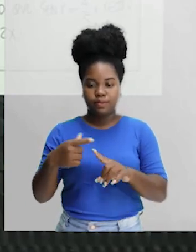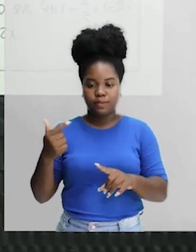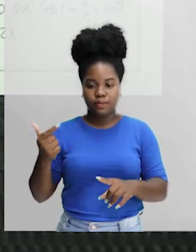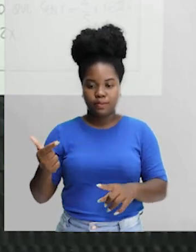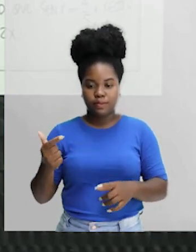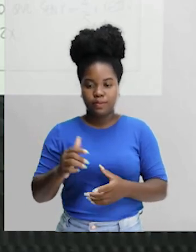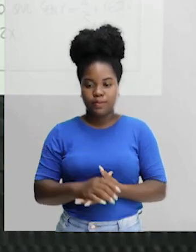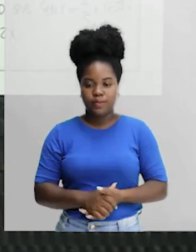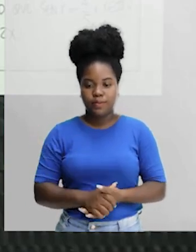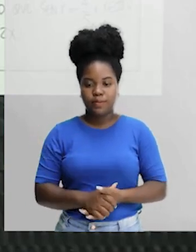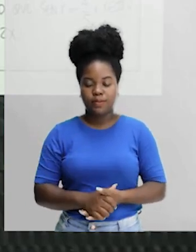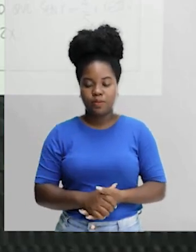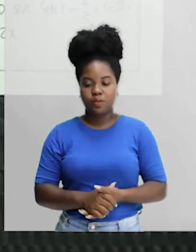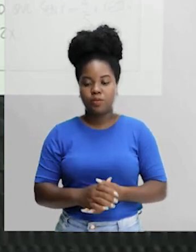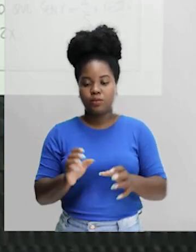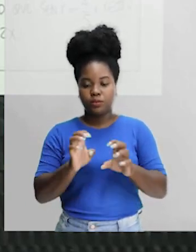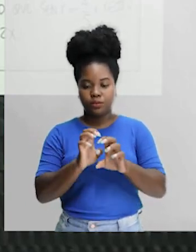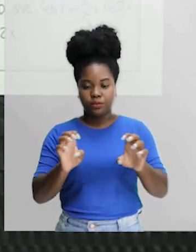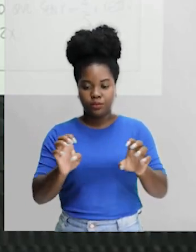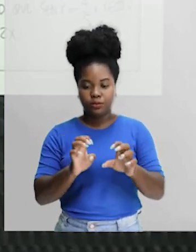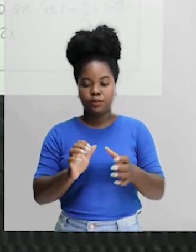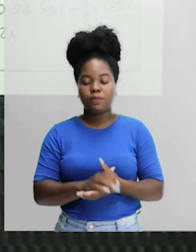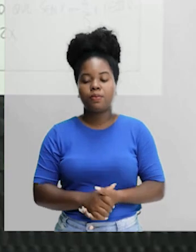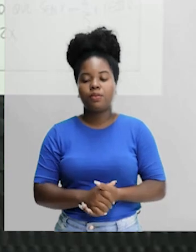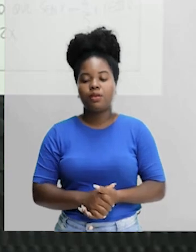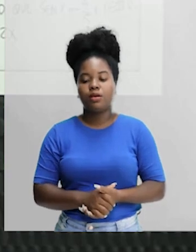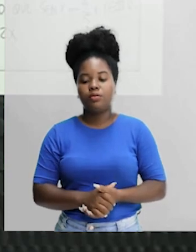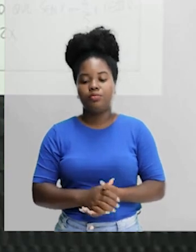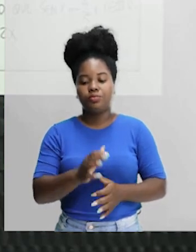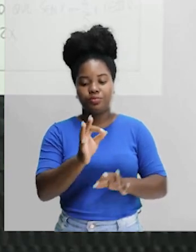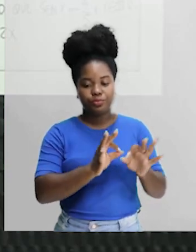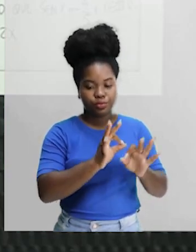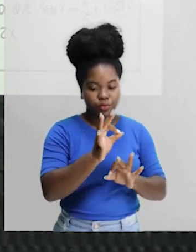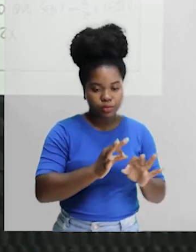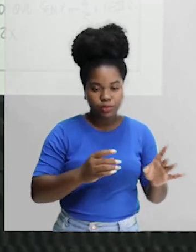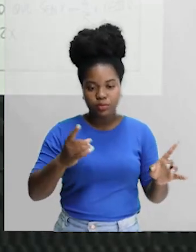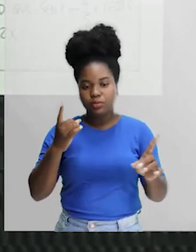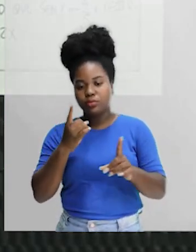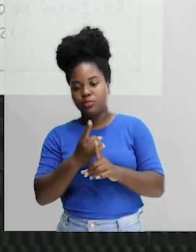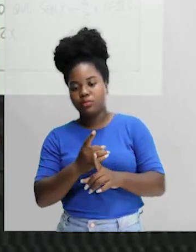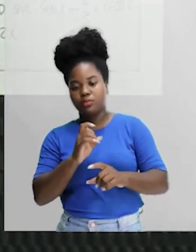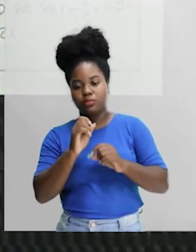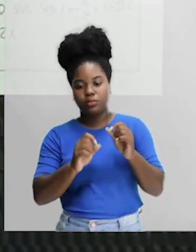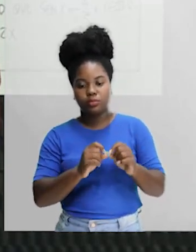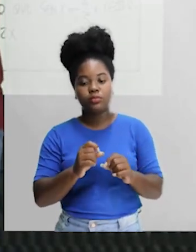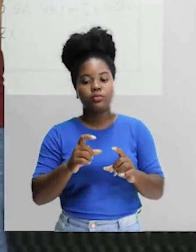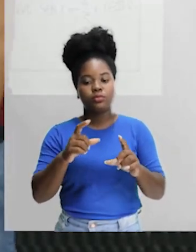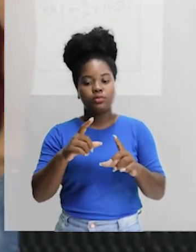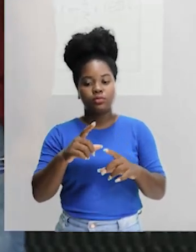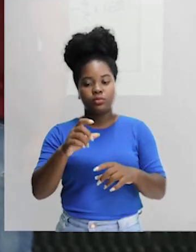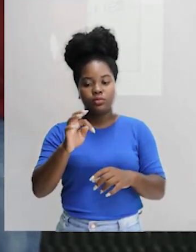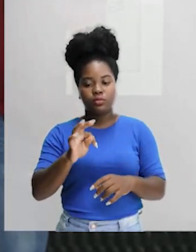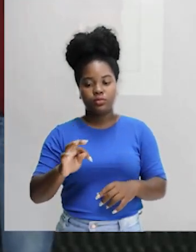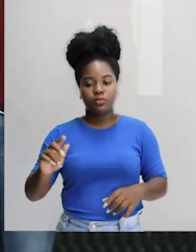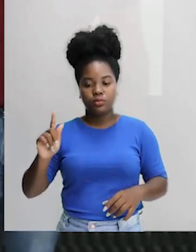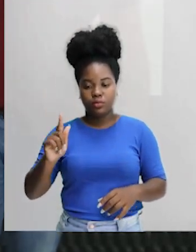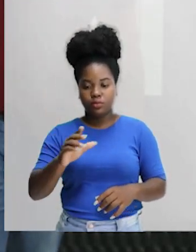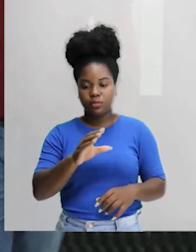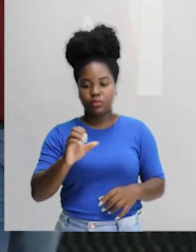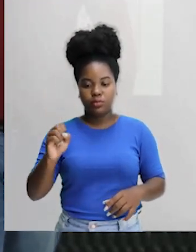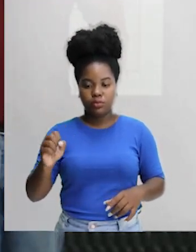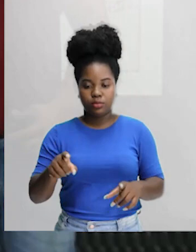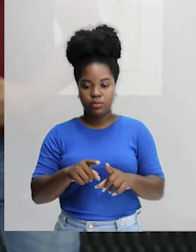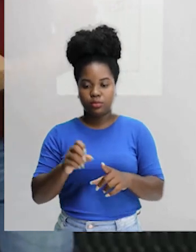Certo? Então, essas fórmulas aqui, eles calculam, eles permitem que você calcule a tangente, o cosseno